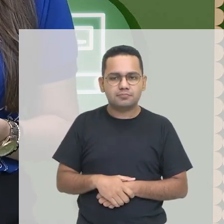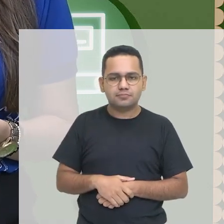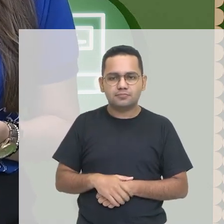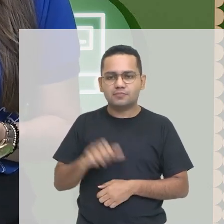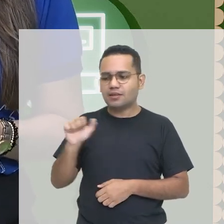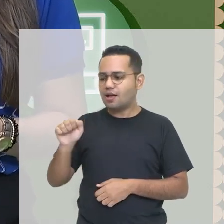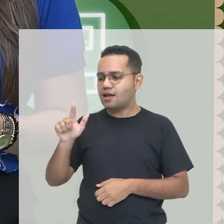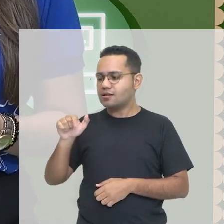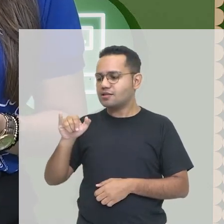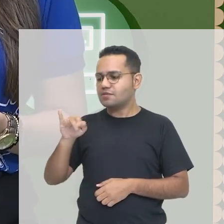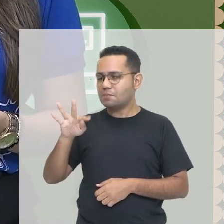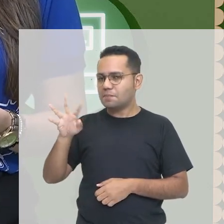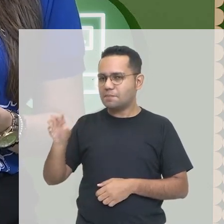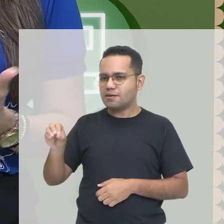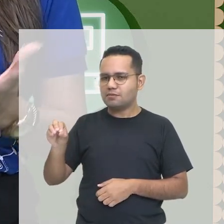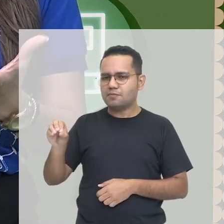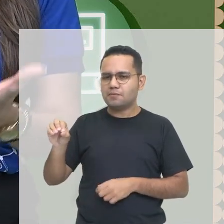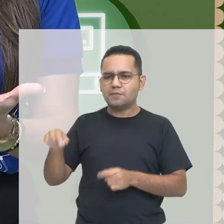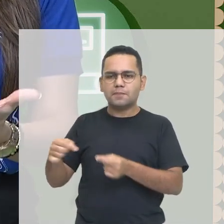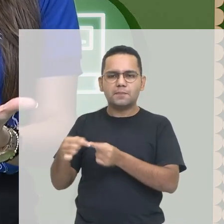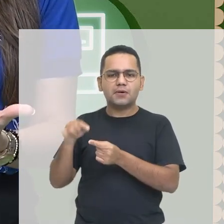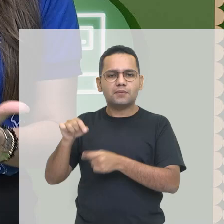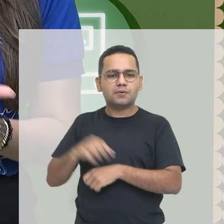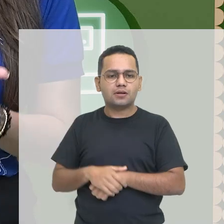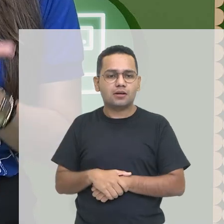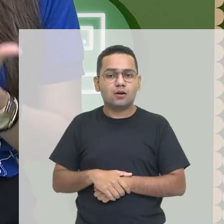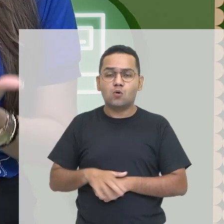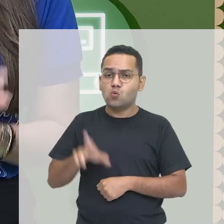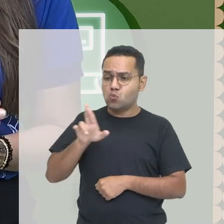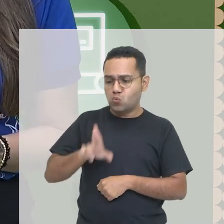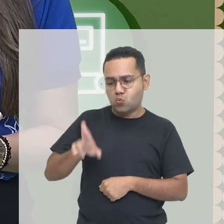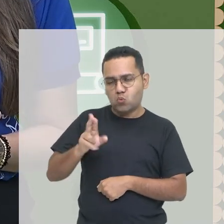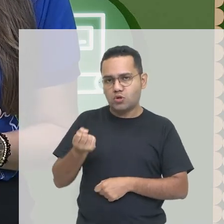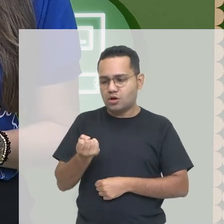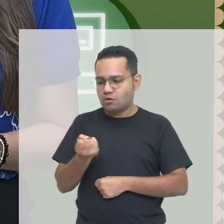conseguem produzir aquilo que